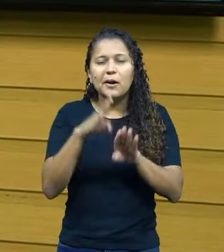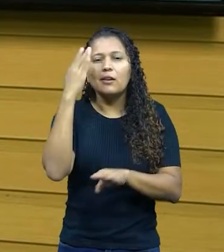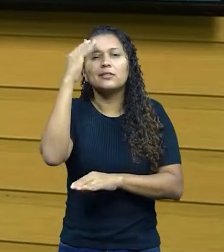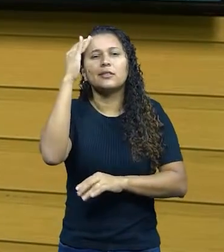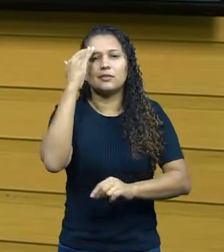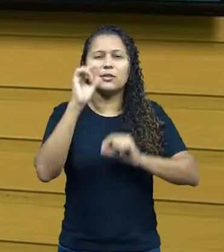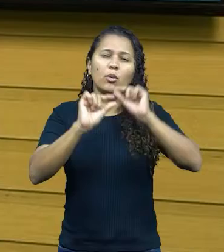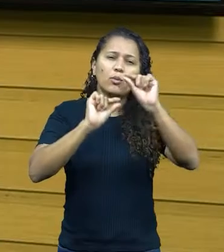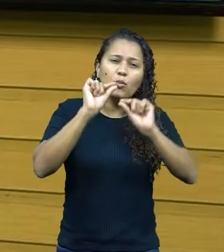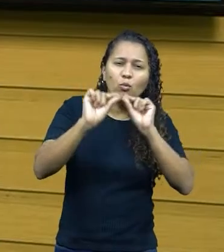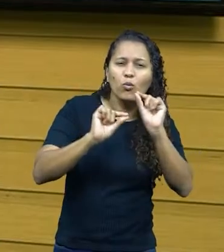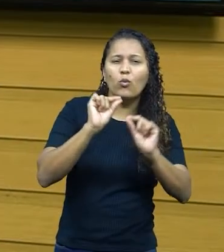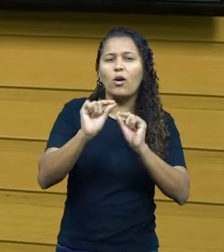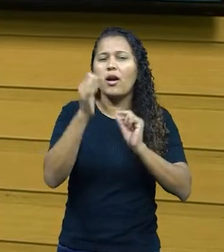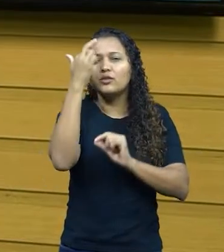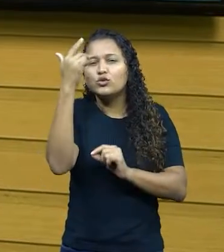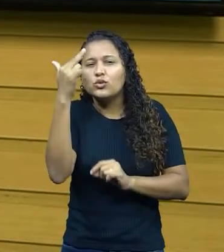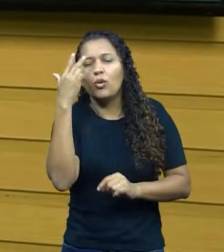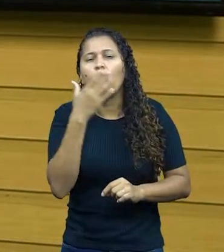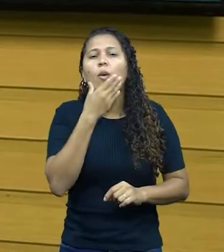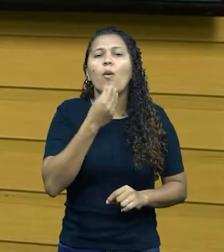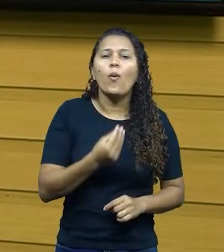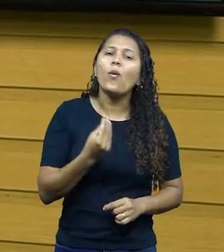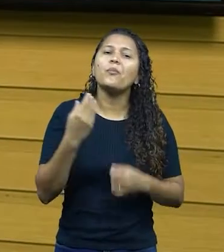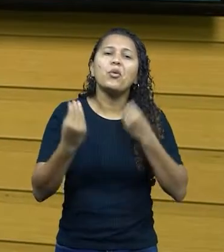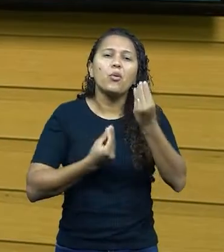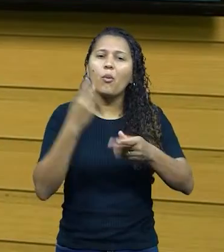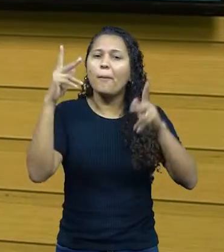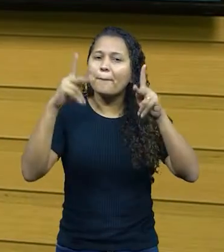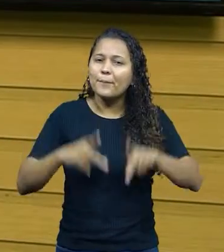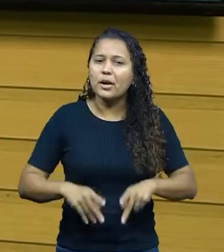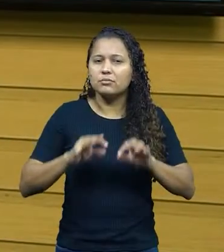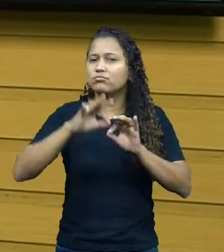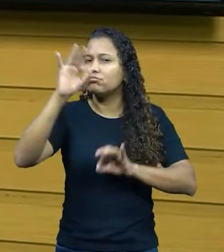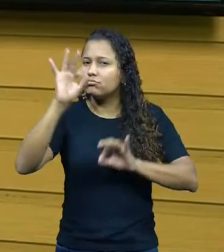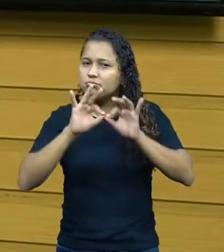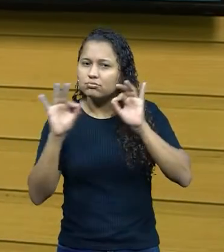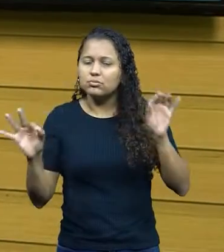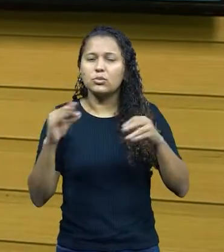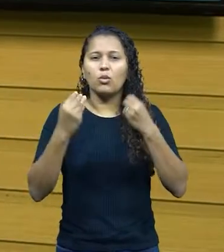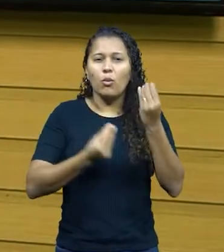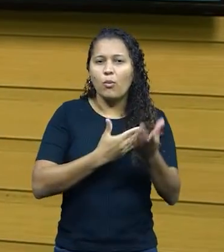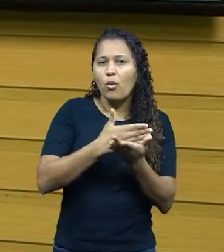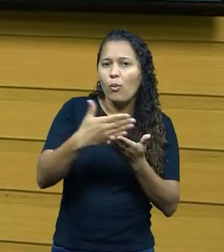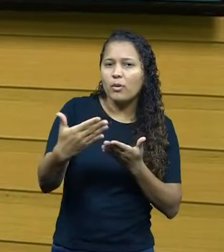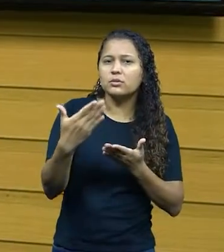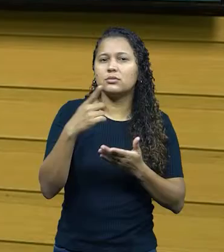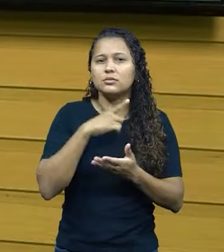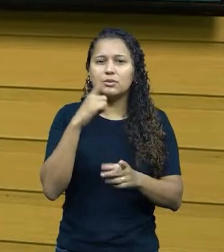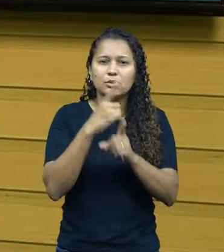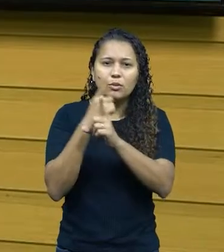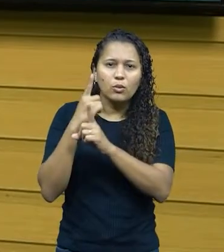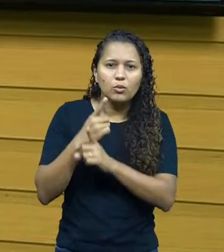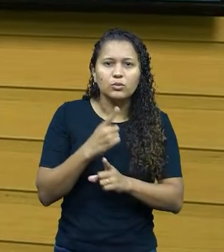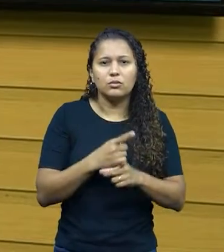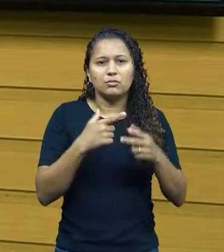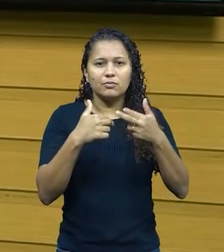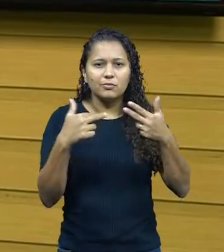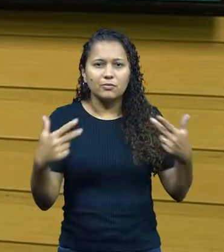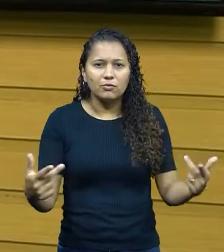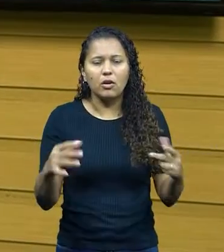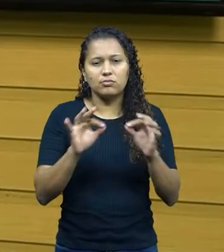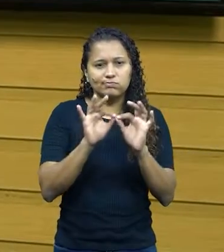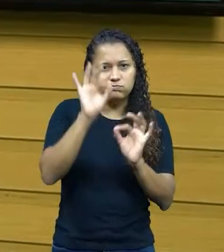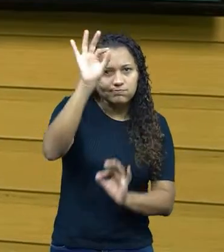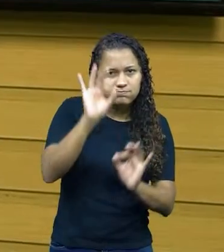pouquinho a história do homem na busca de padronizar as medições, né? Onde começaram a encontrar formas de